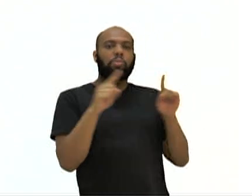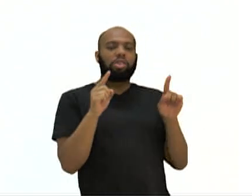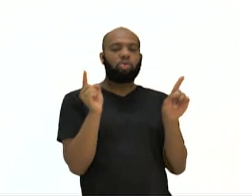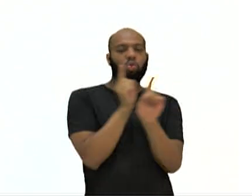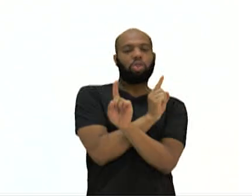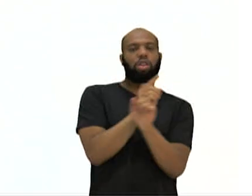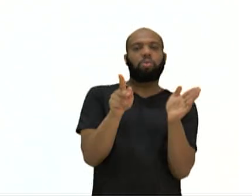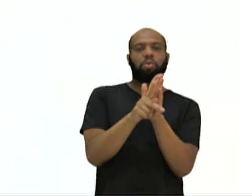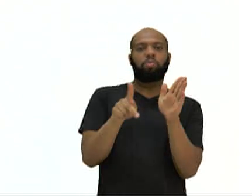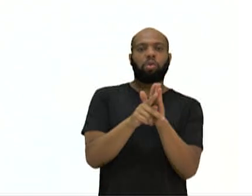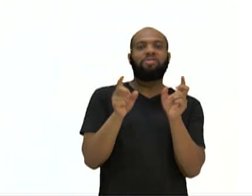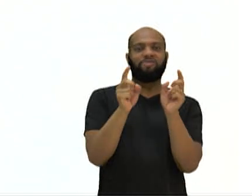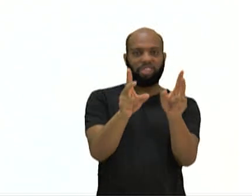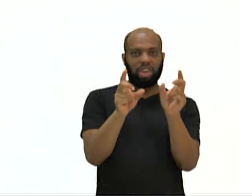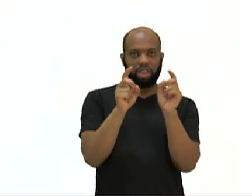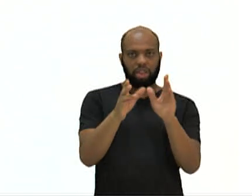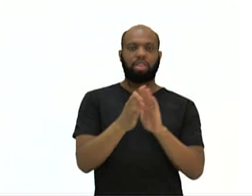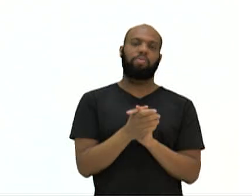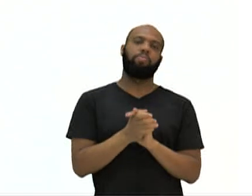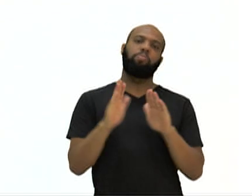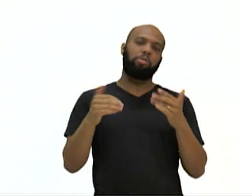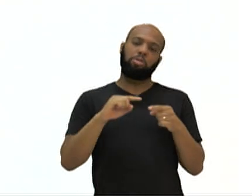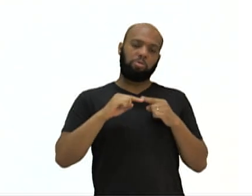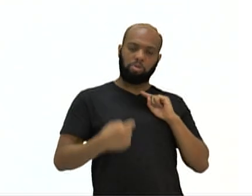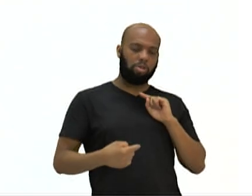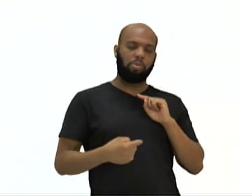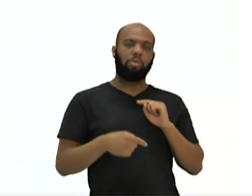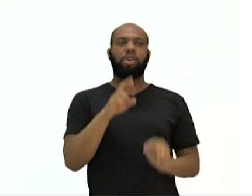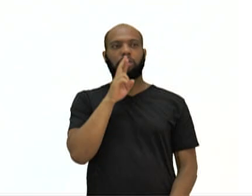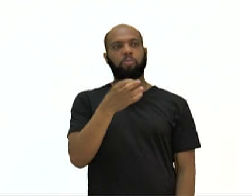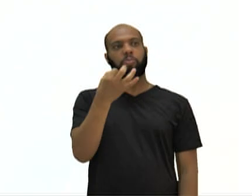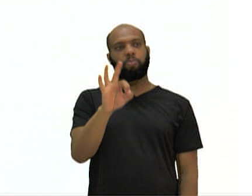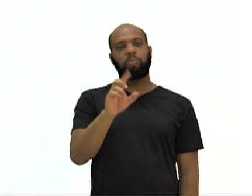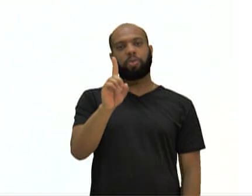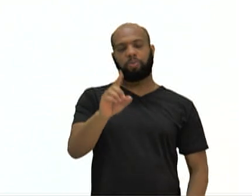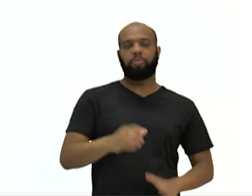contrária à reprodução do mercado. Então, não é o que a gente está estudando aqui.